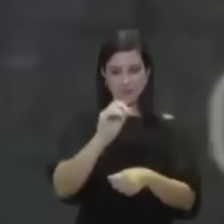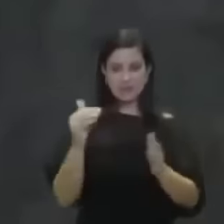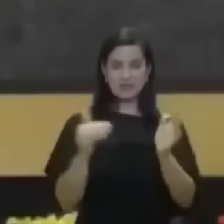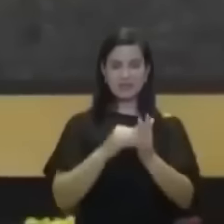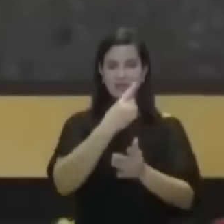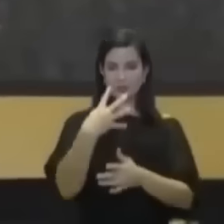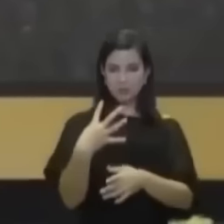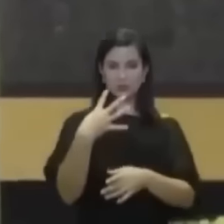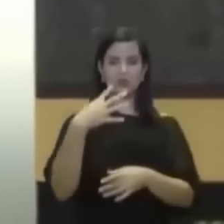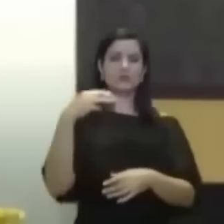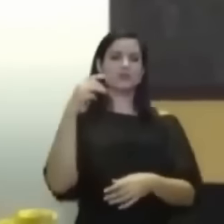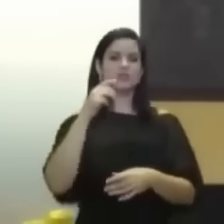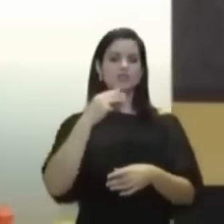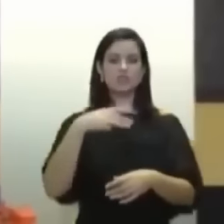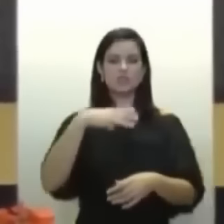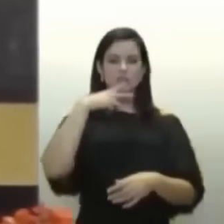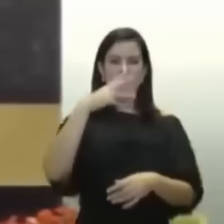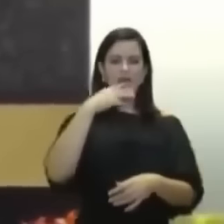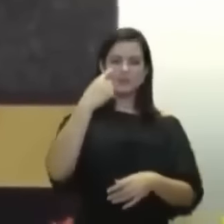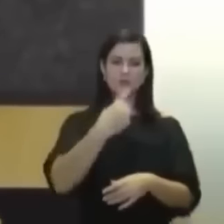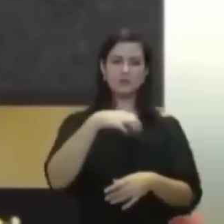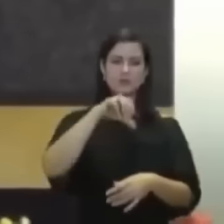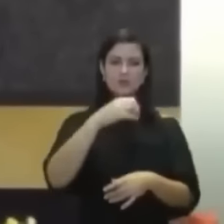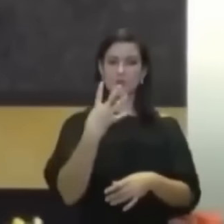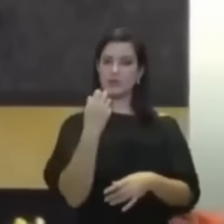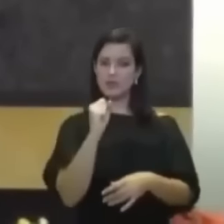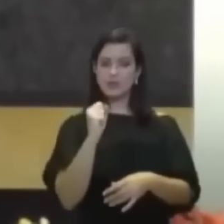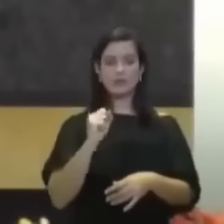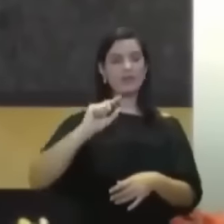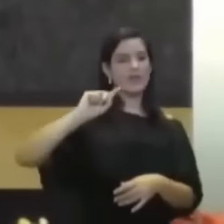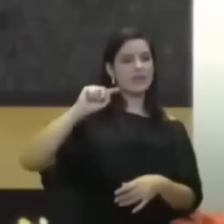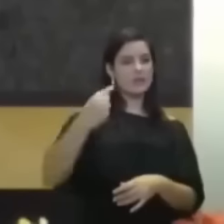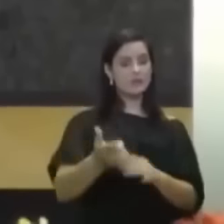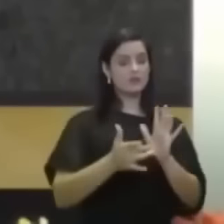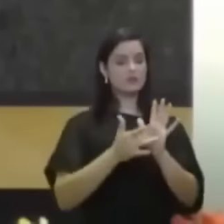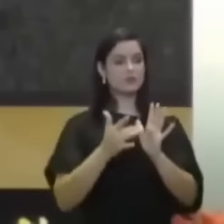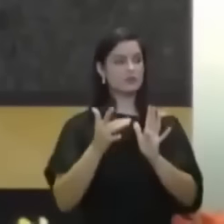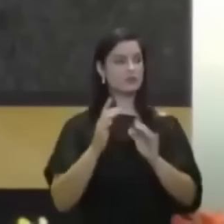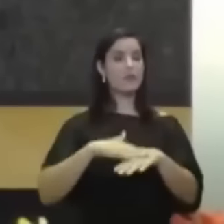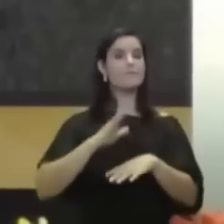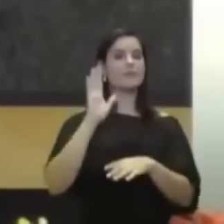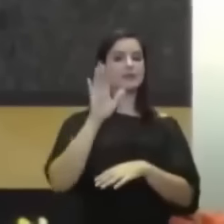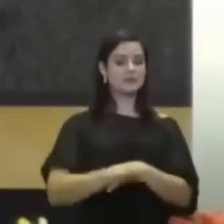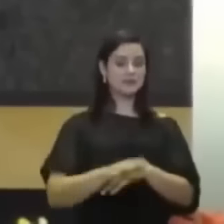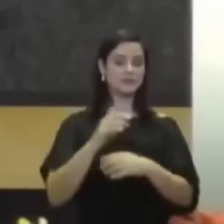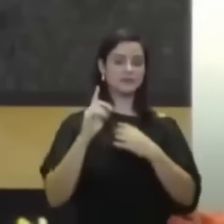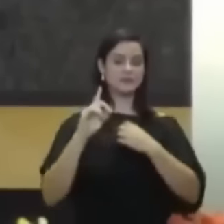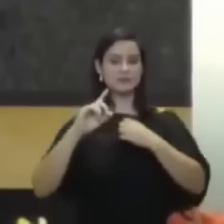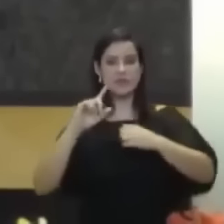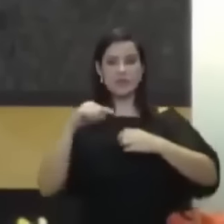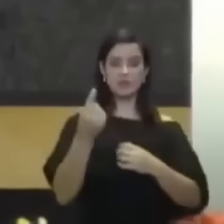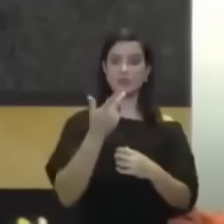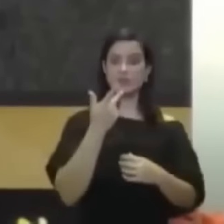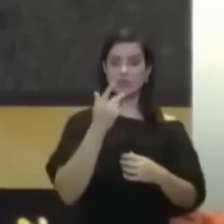de maio de 1948. Depois que Jesus entrou, mais tarde ele diz para Pedro e a João: vocês vão preparar para mim um